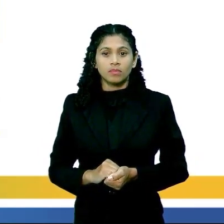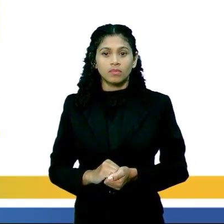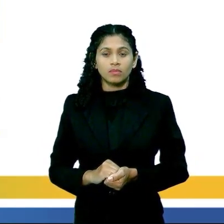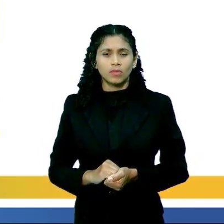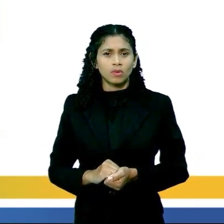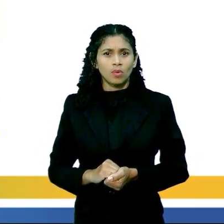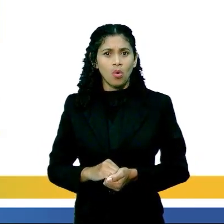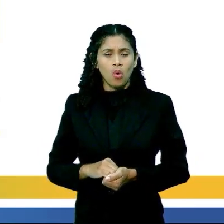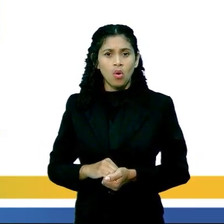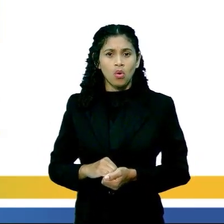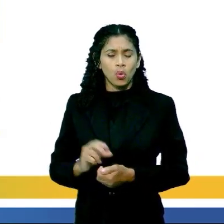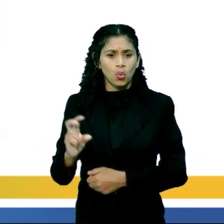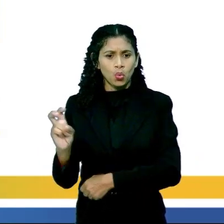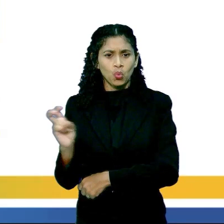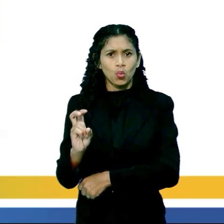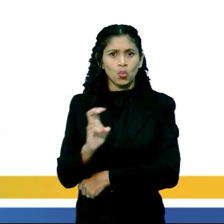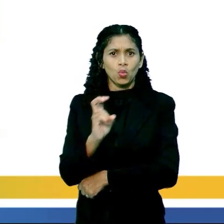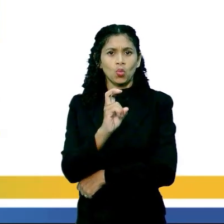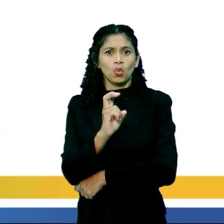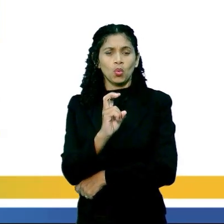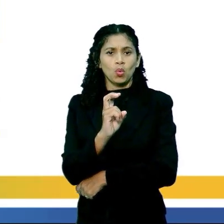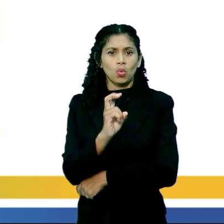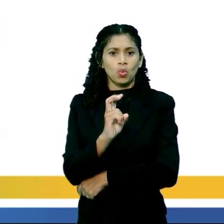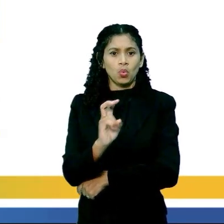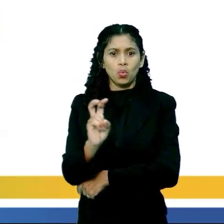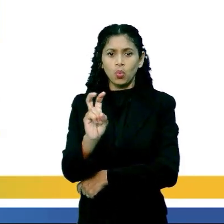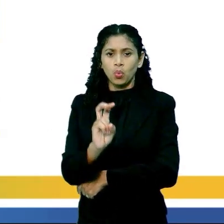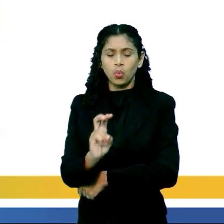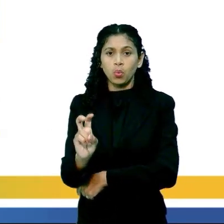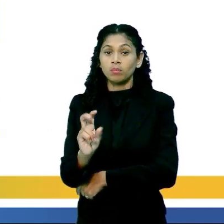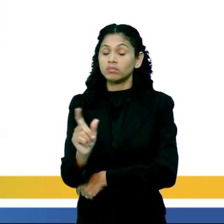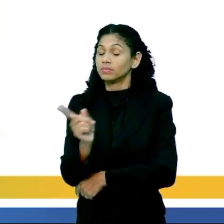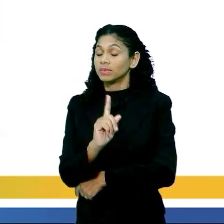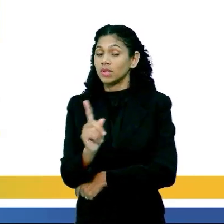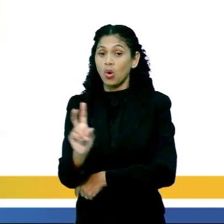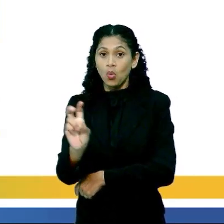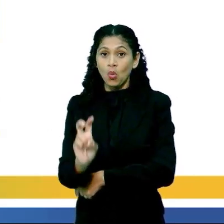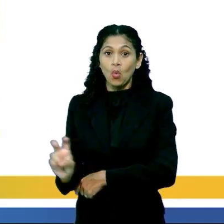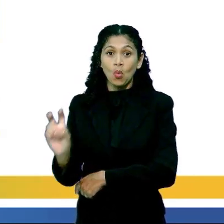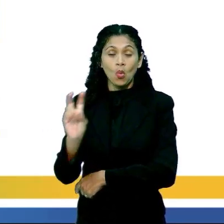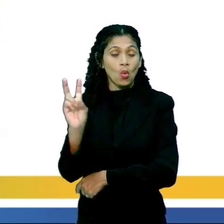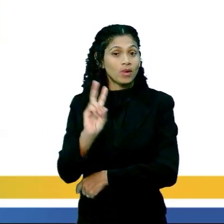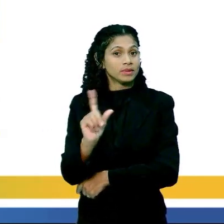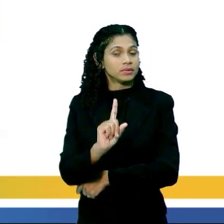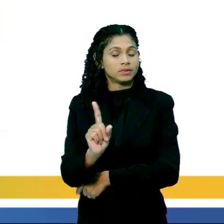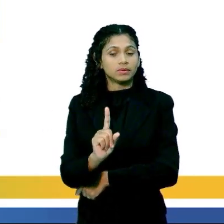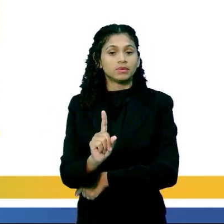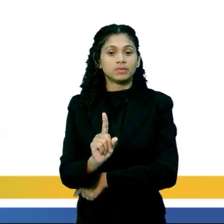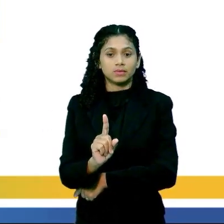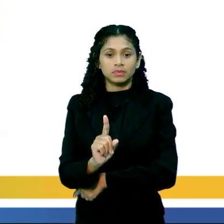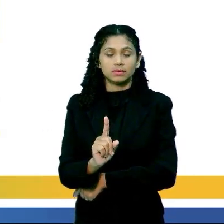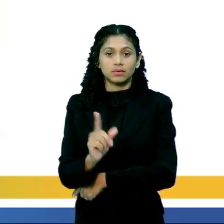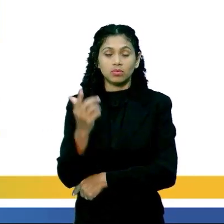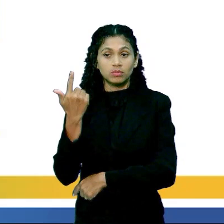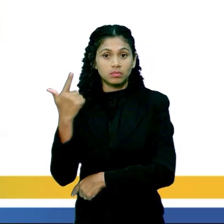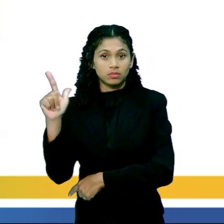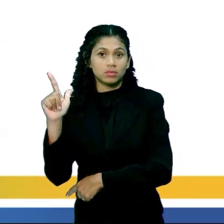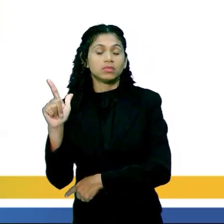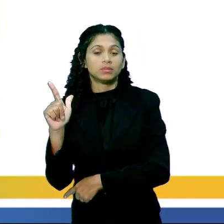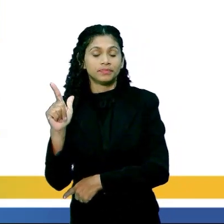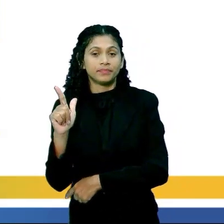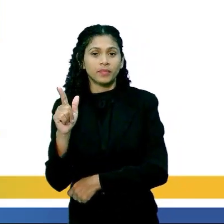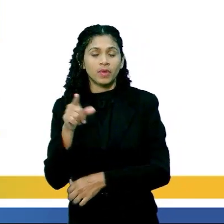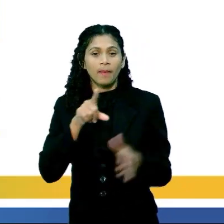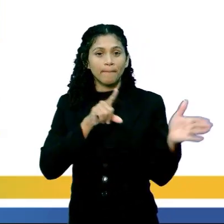não, é grátis. Porque a palavra serpente gerou ambiguidade, né? Ali mais no caso do heterossemântico, né? Quando